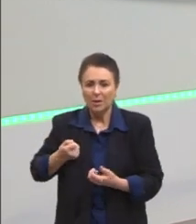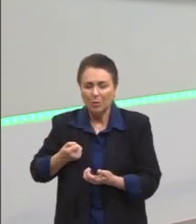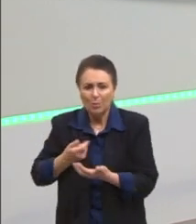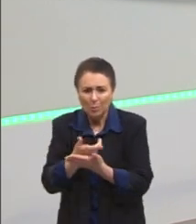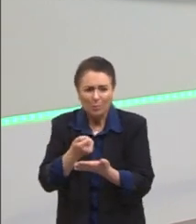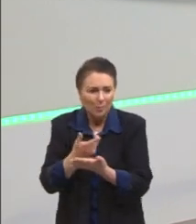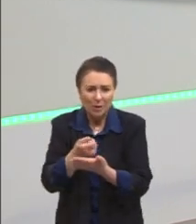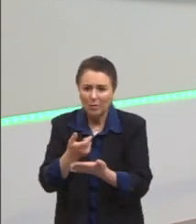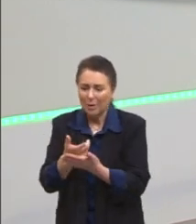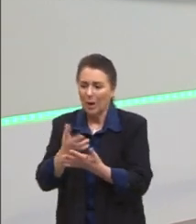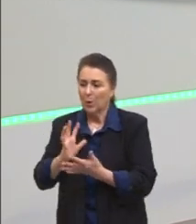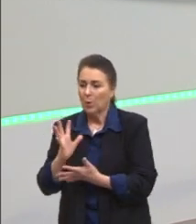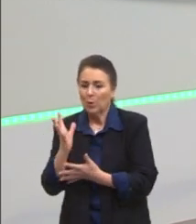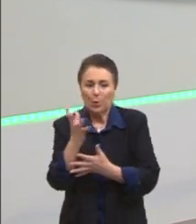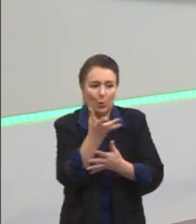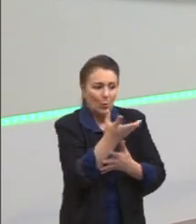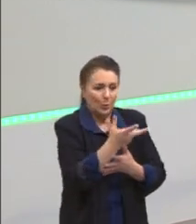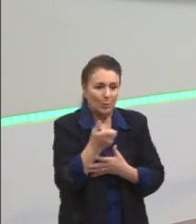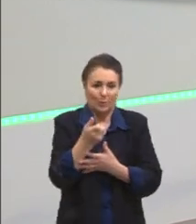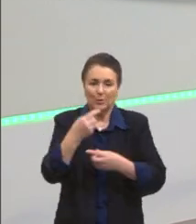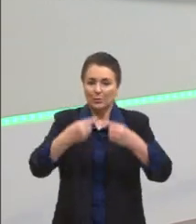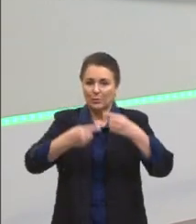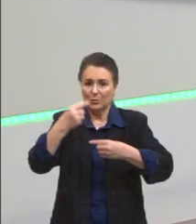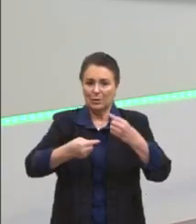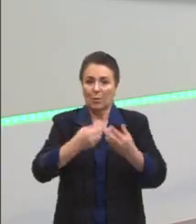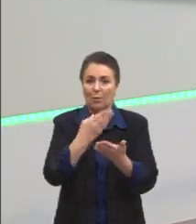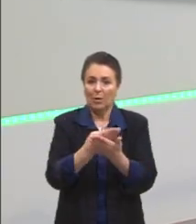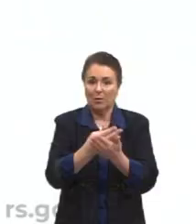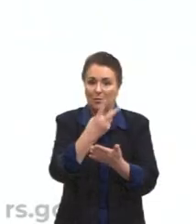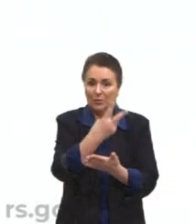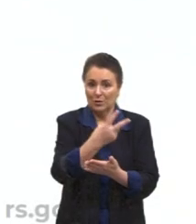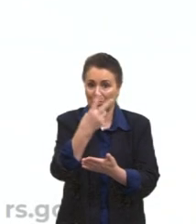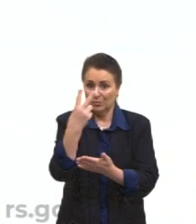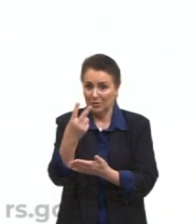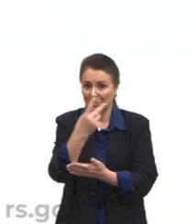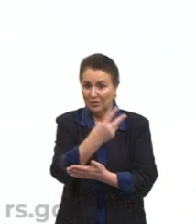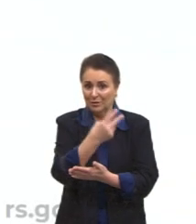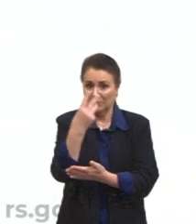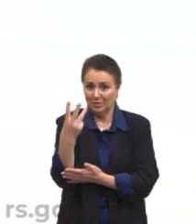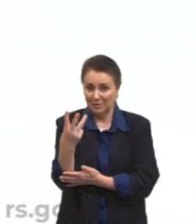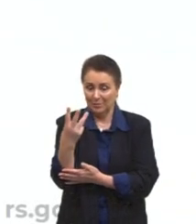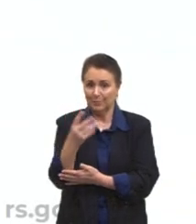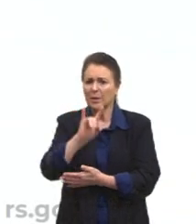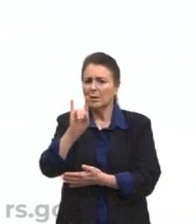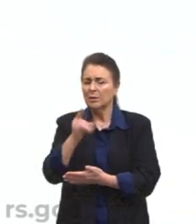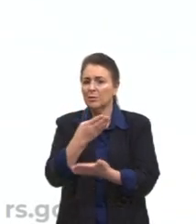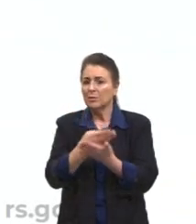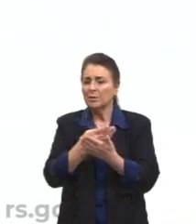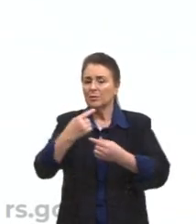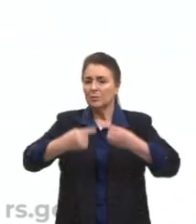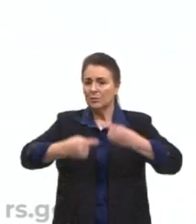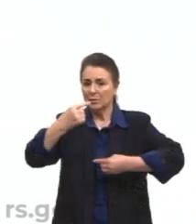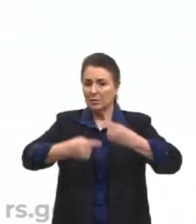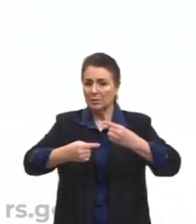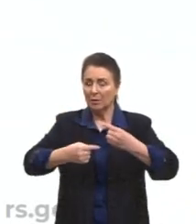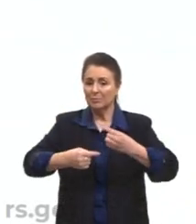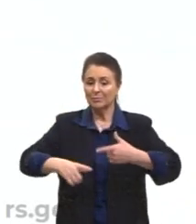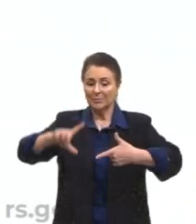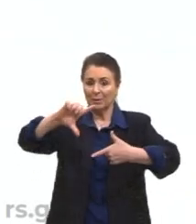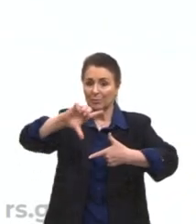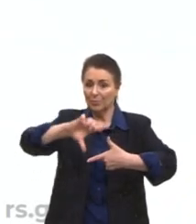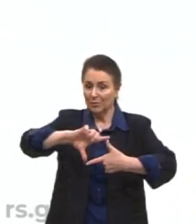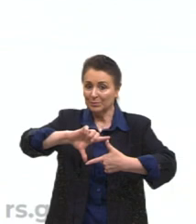discussões foram feitas nas aulas 22 e 23 e nas últimas aulas nós discutimos então a modernidade